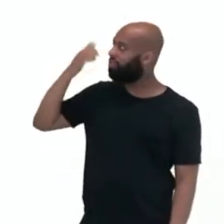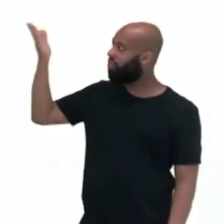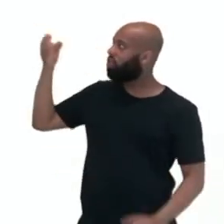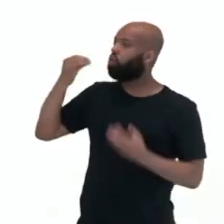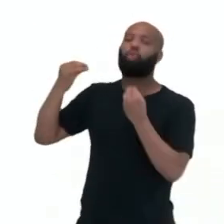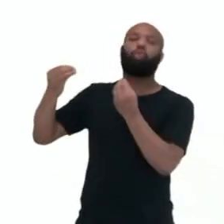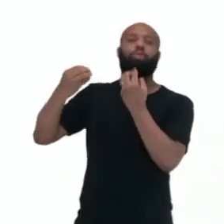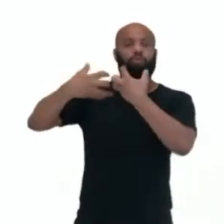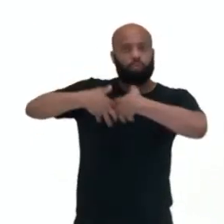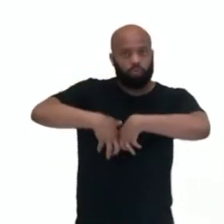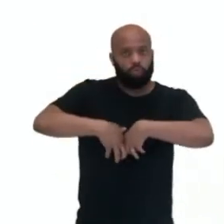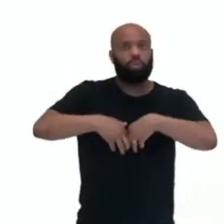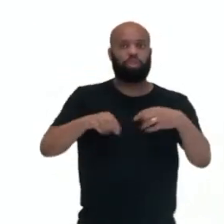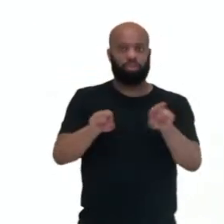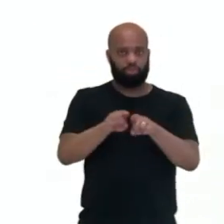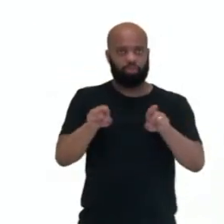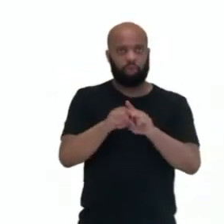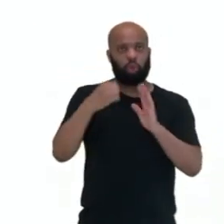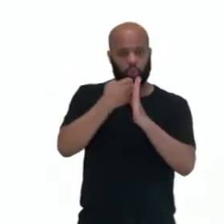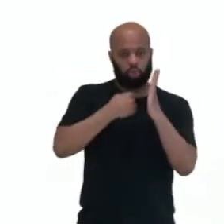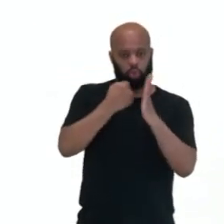que é uma luta olímpica.